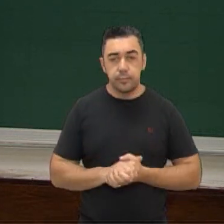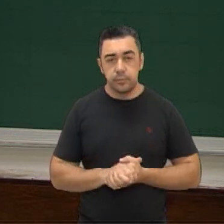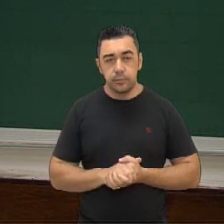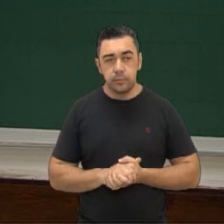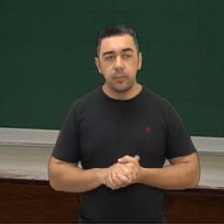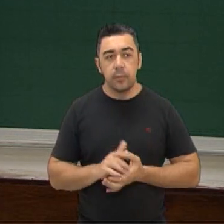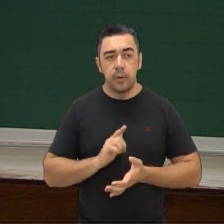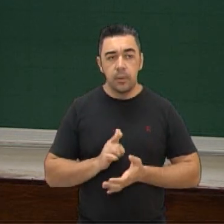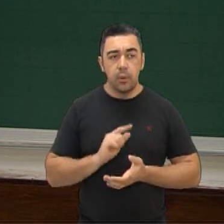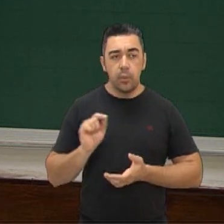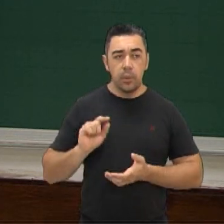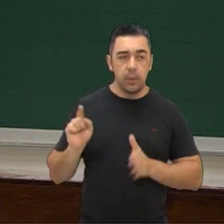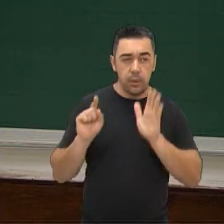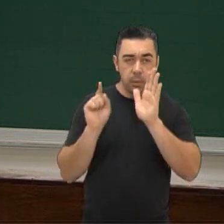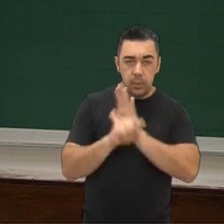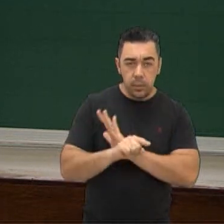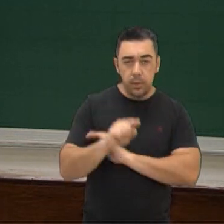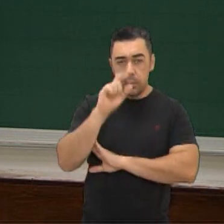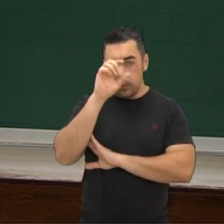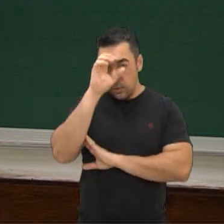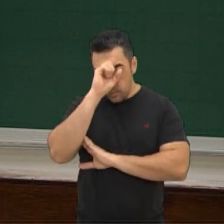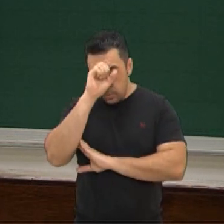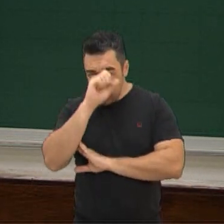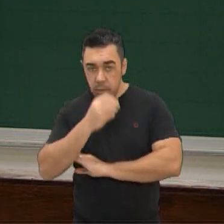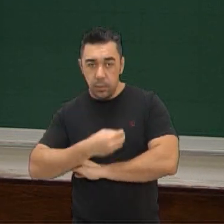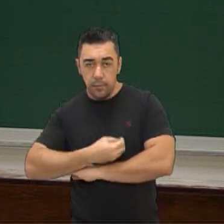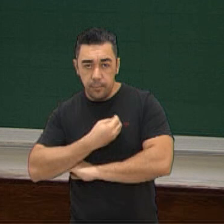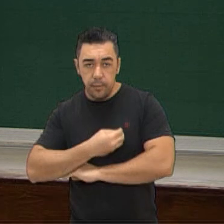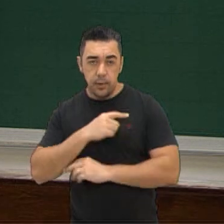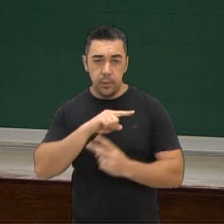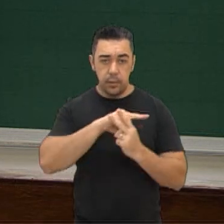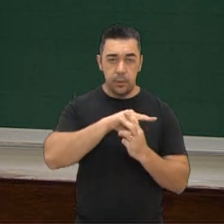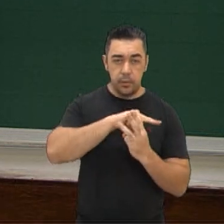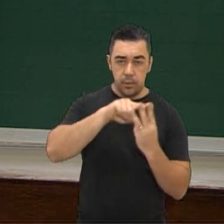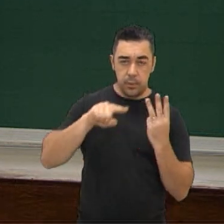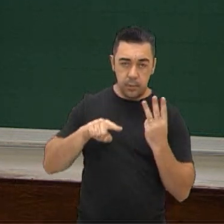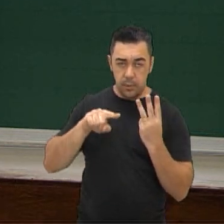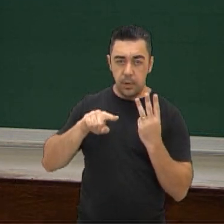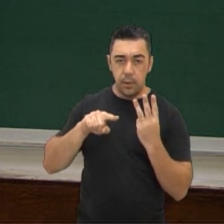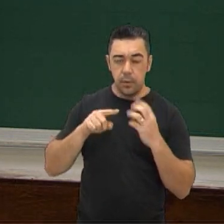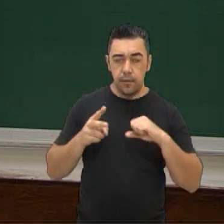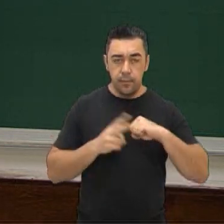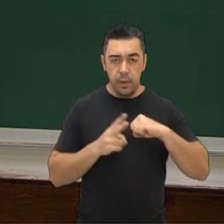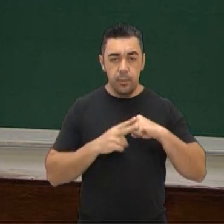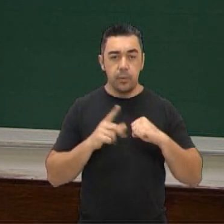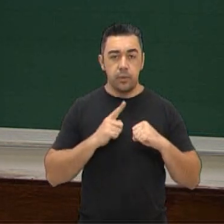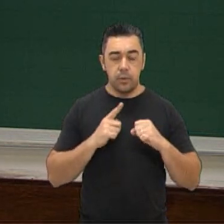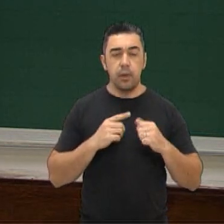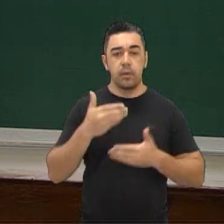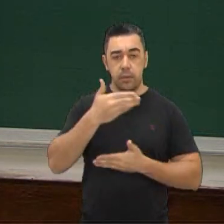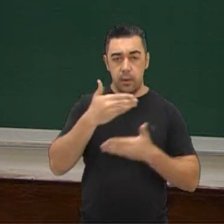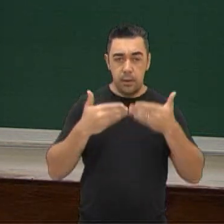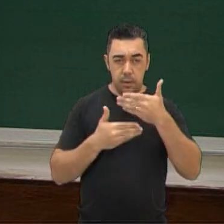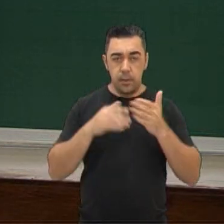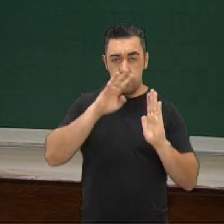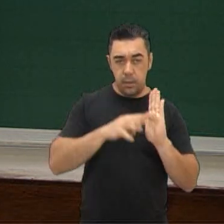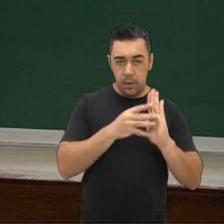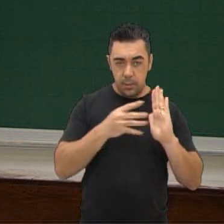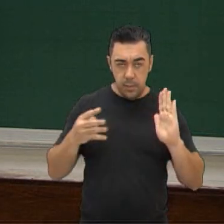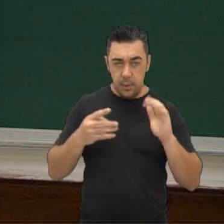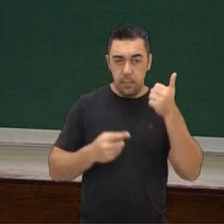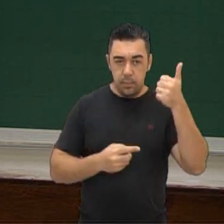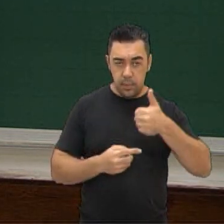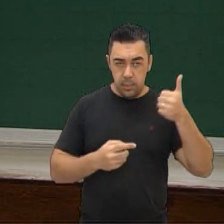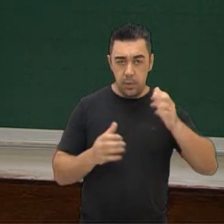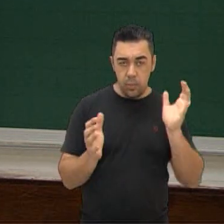verbos contestar, aprender e vivir. Eles estão divididos aí em duas tabelas, certo? Aqui na